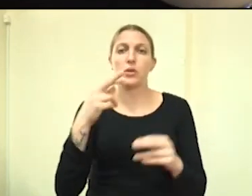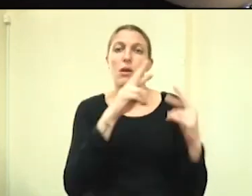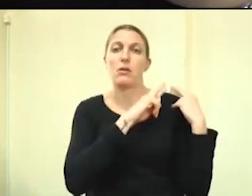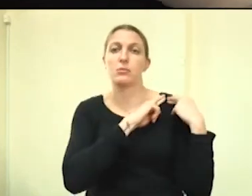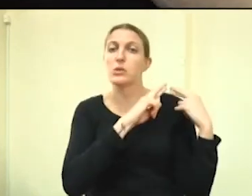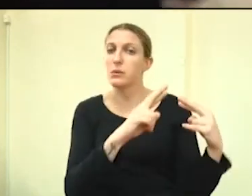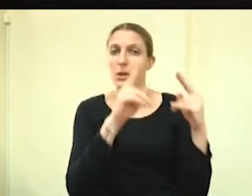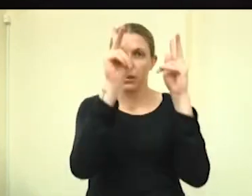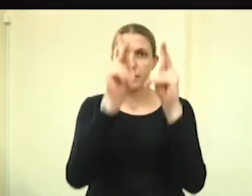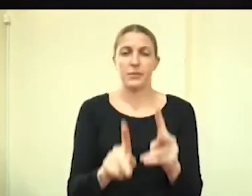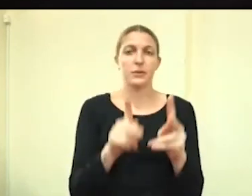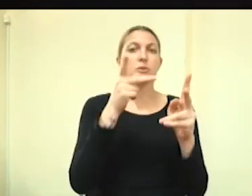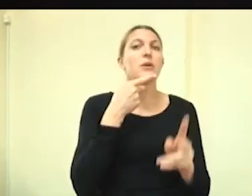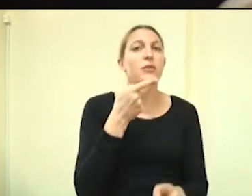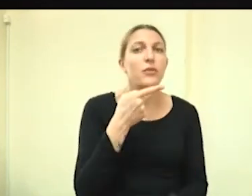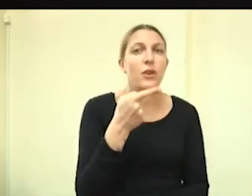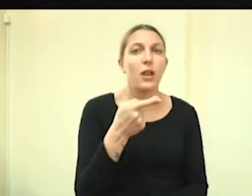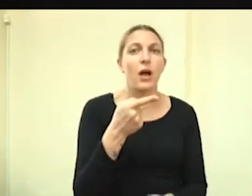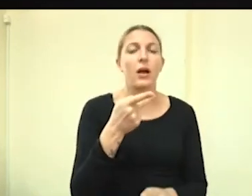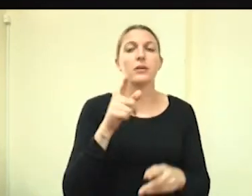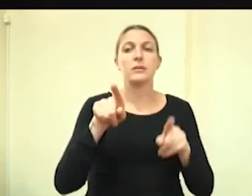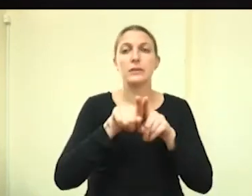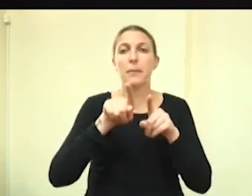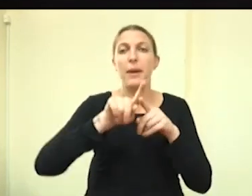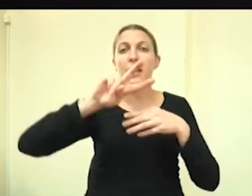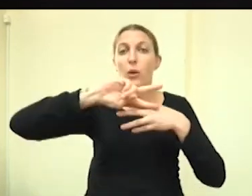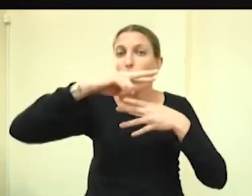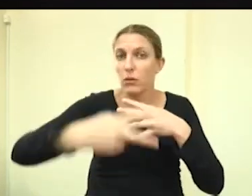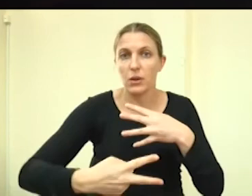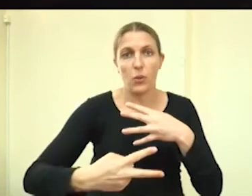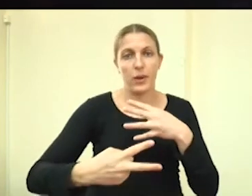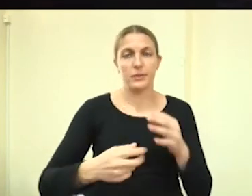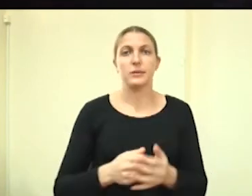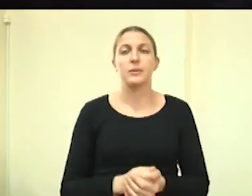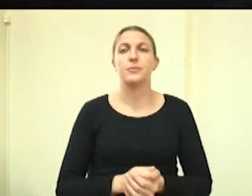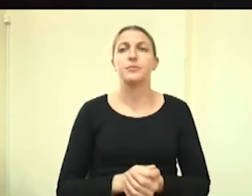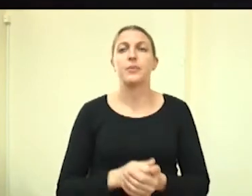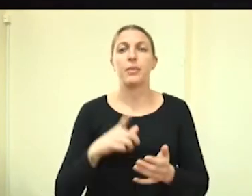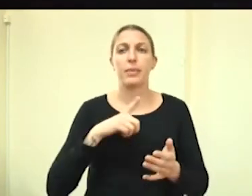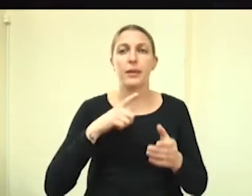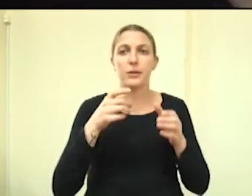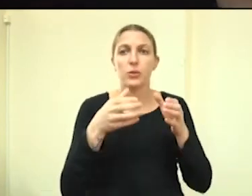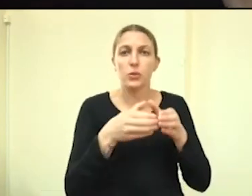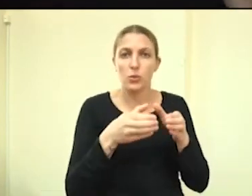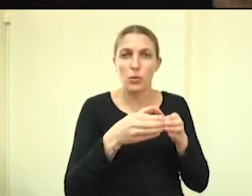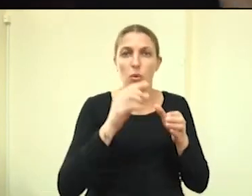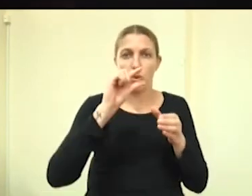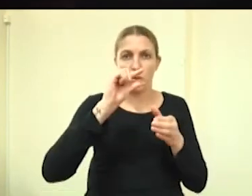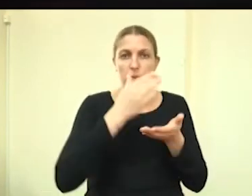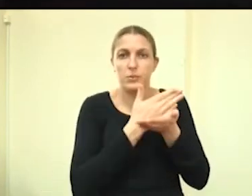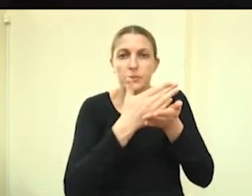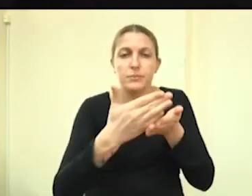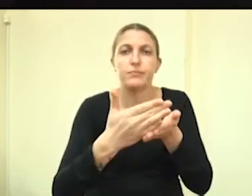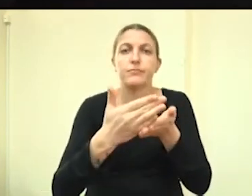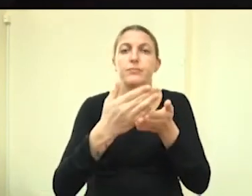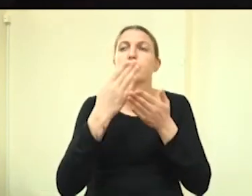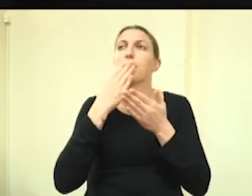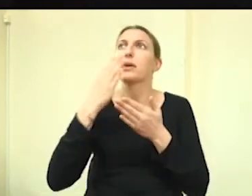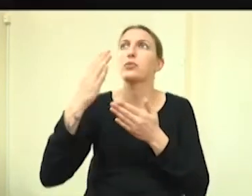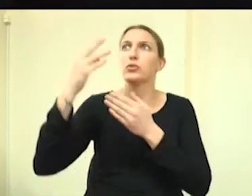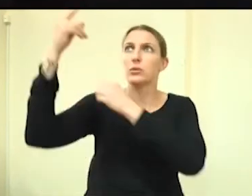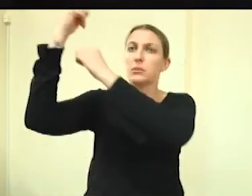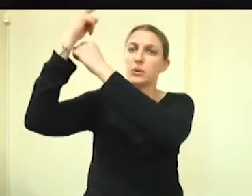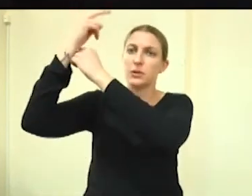de quem proferir as palavras, assim como as consequências desse ato. E havendo quórum regimental, invocando a proteção de Deus, declaramos abertos os